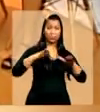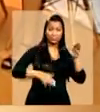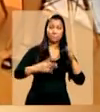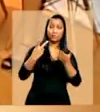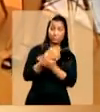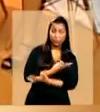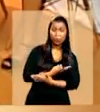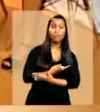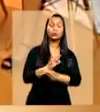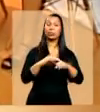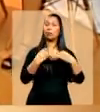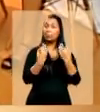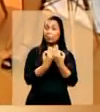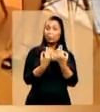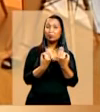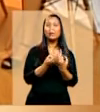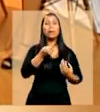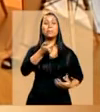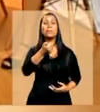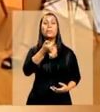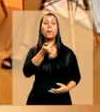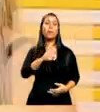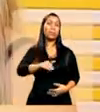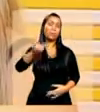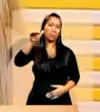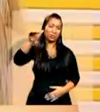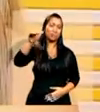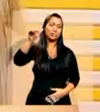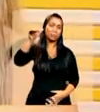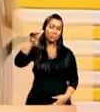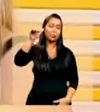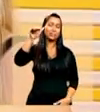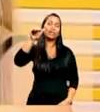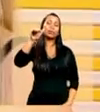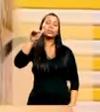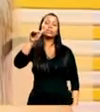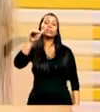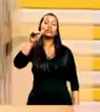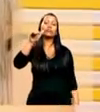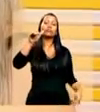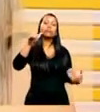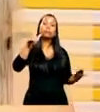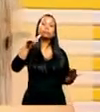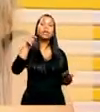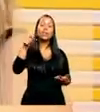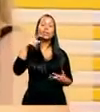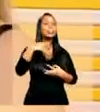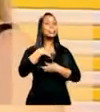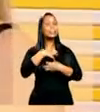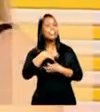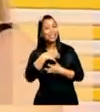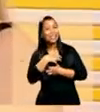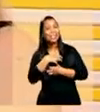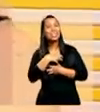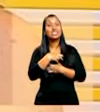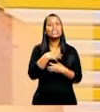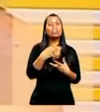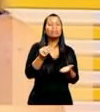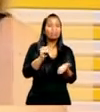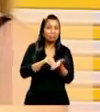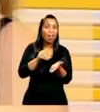vezes acontece que como a família fica pouco com esse adolescente, né, com essa criança, ele às vezes se